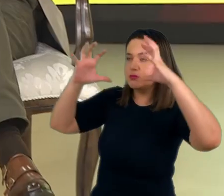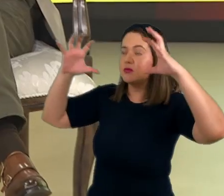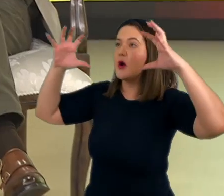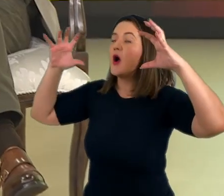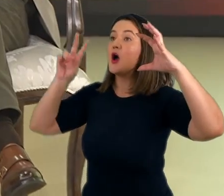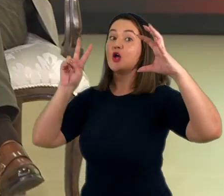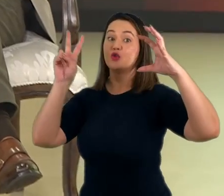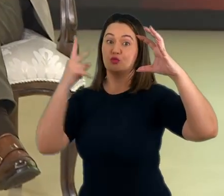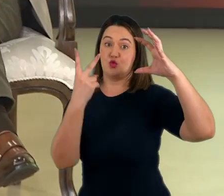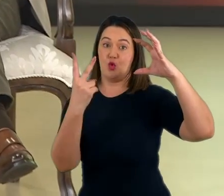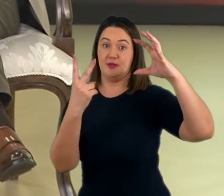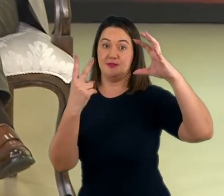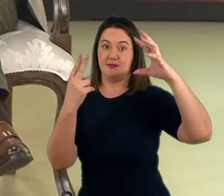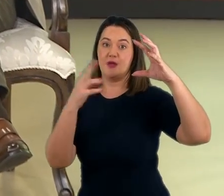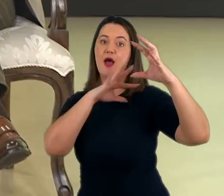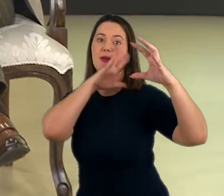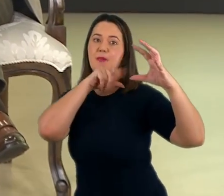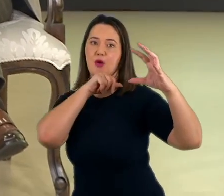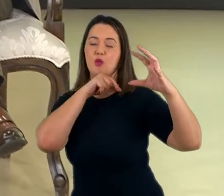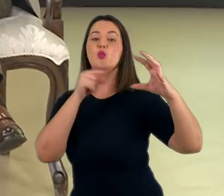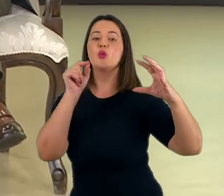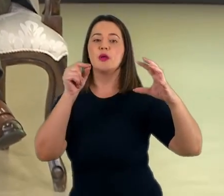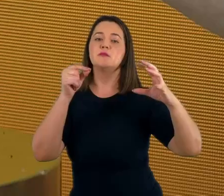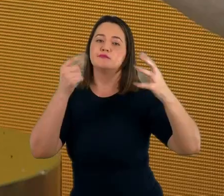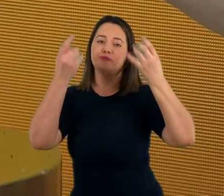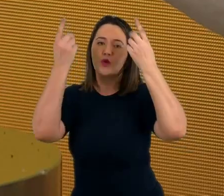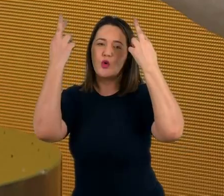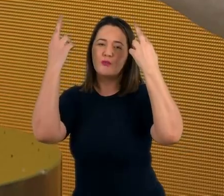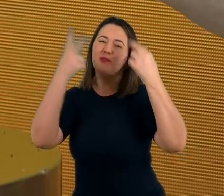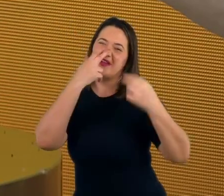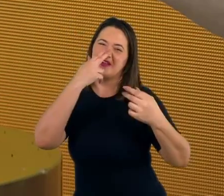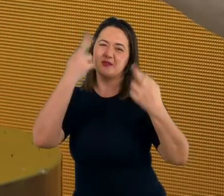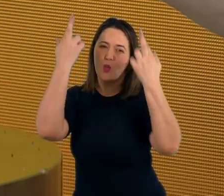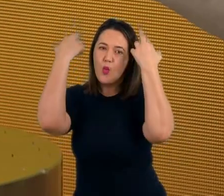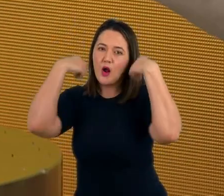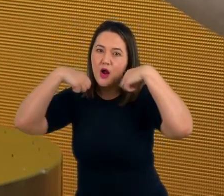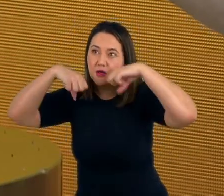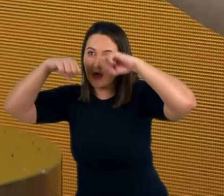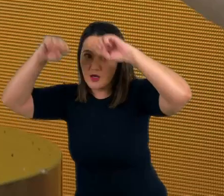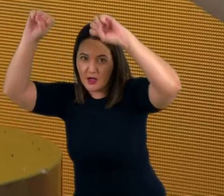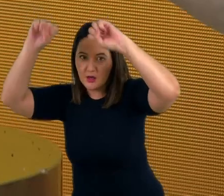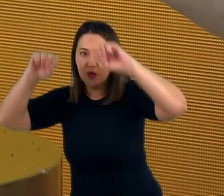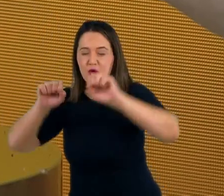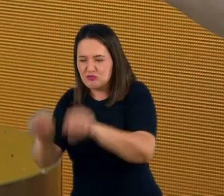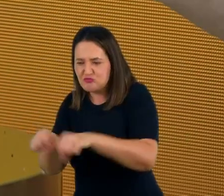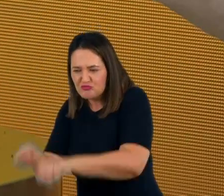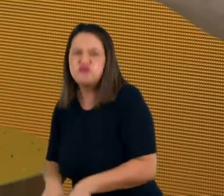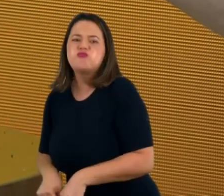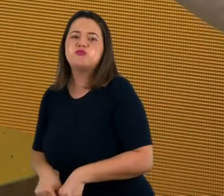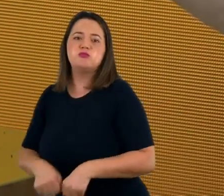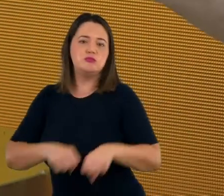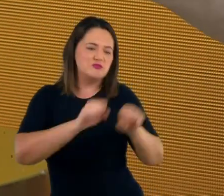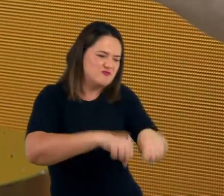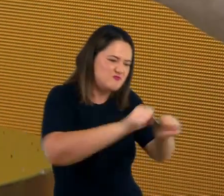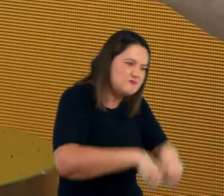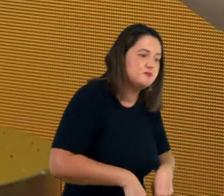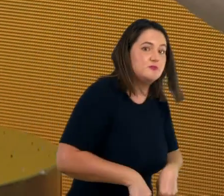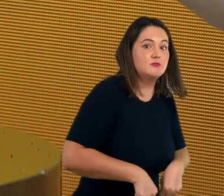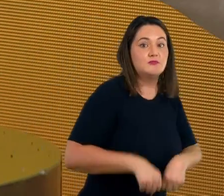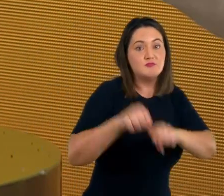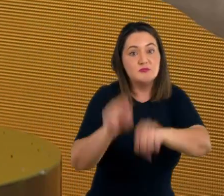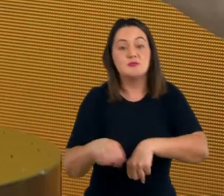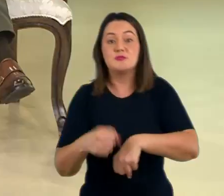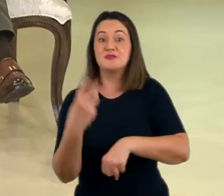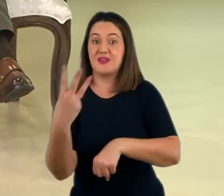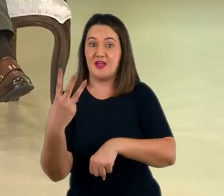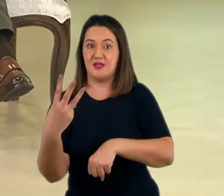viu dois animais. Primeiro, um carneiro que dava coices para 3 direções diferentes, para o ocidente,